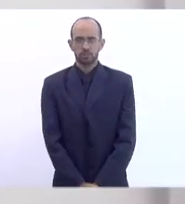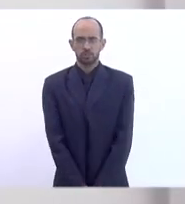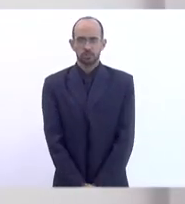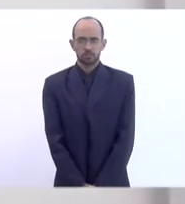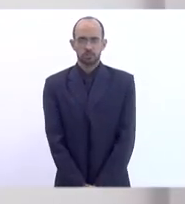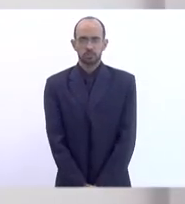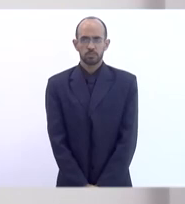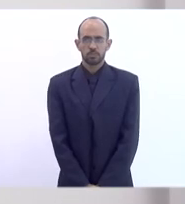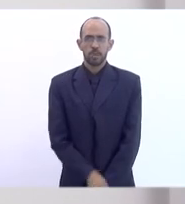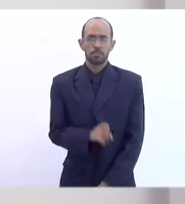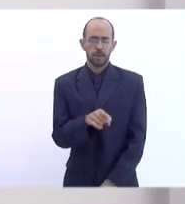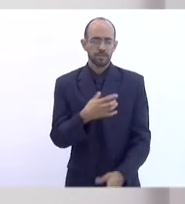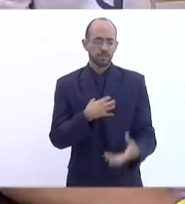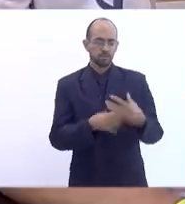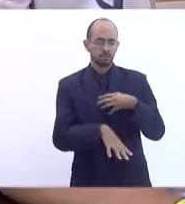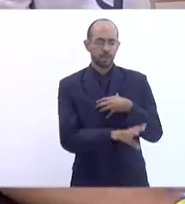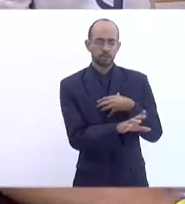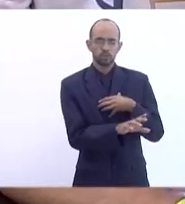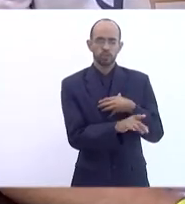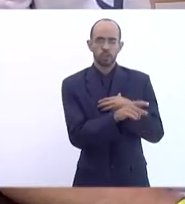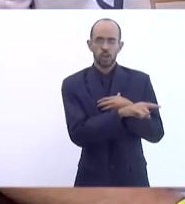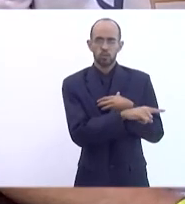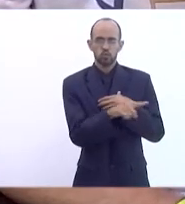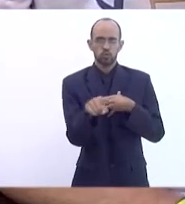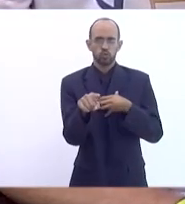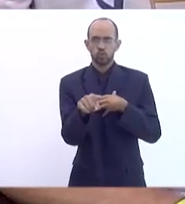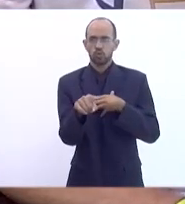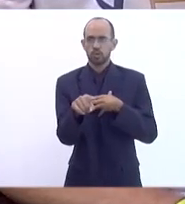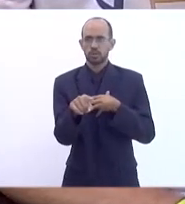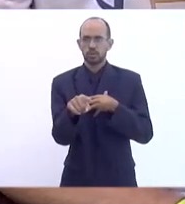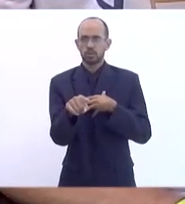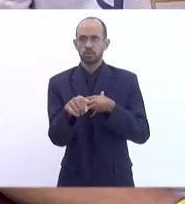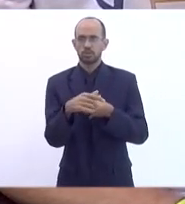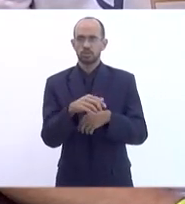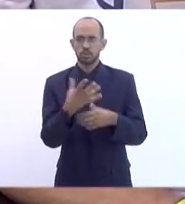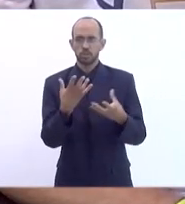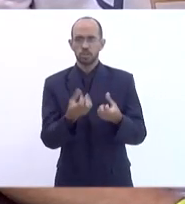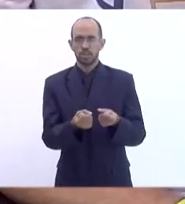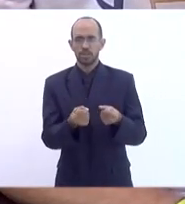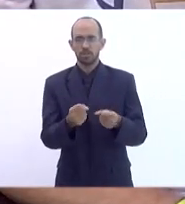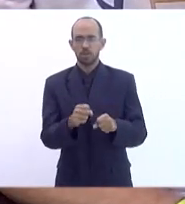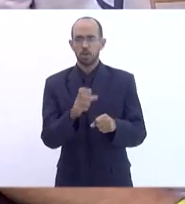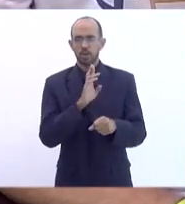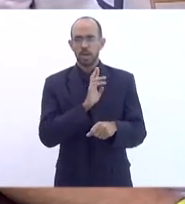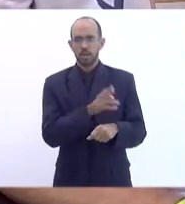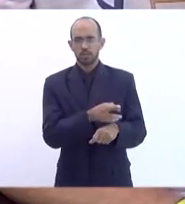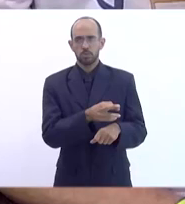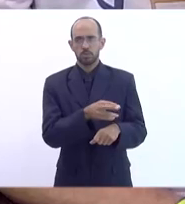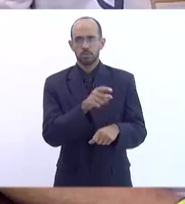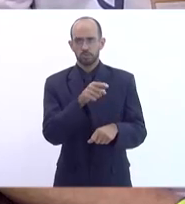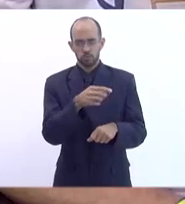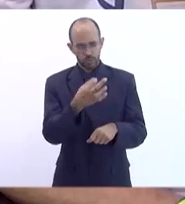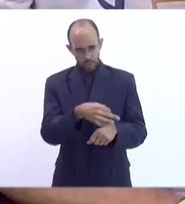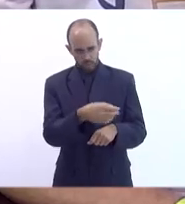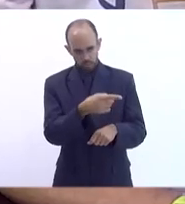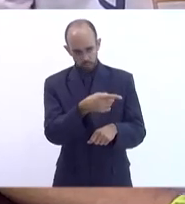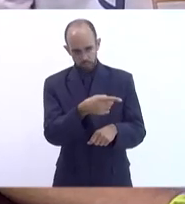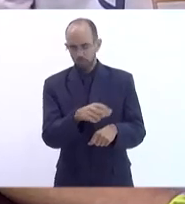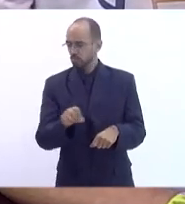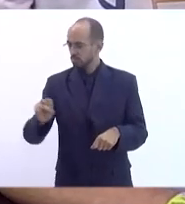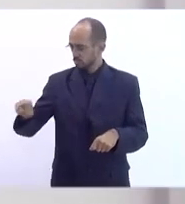consideração empatia a posição de todos os senhores e respondemos a vocês correto